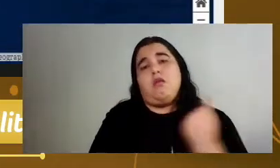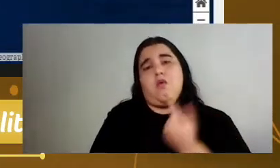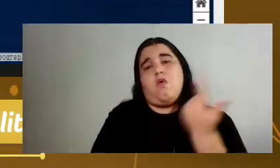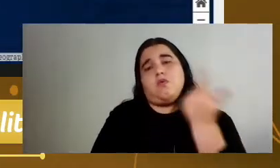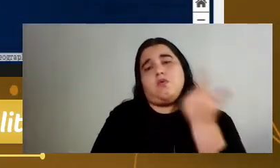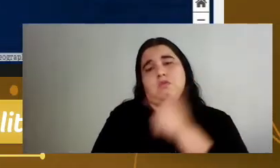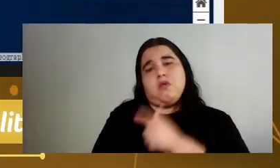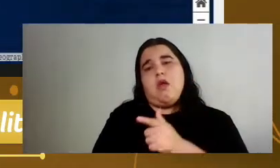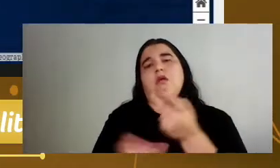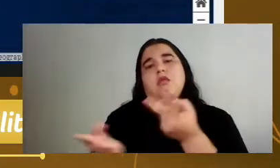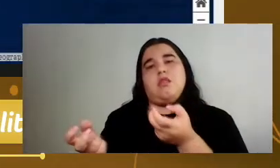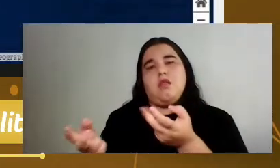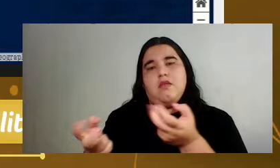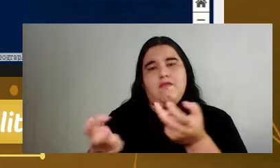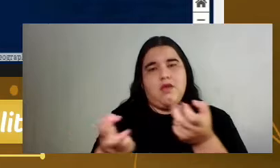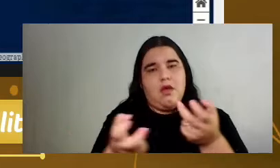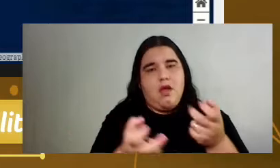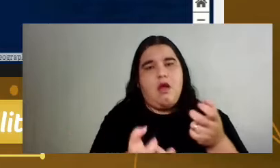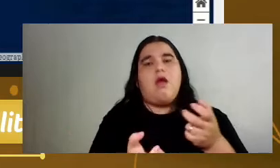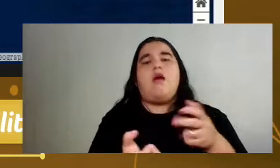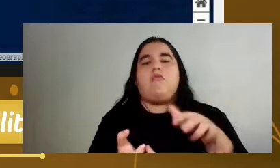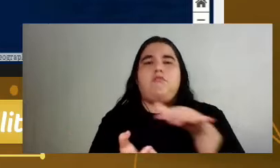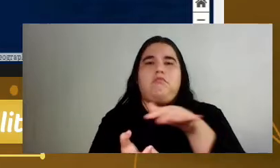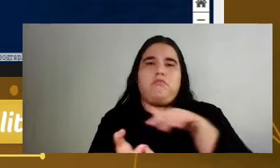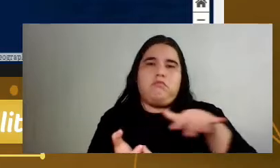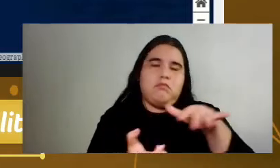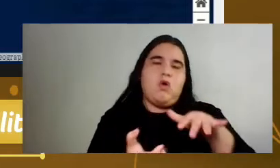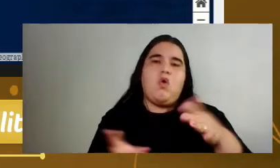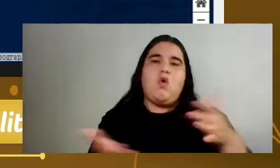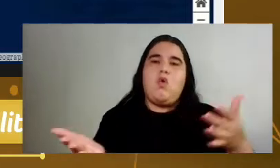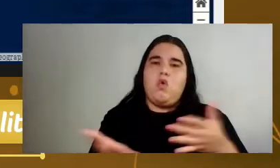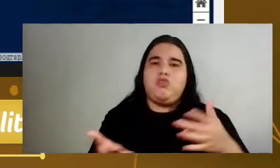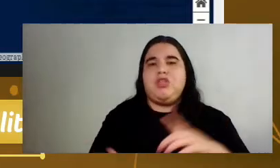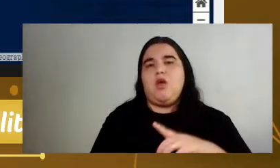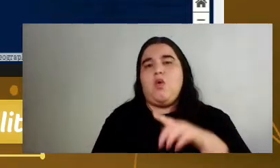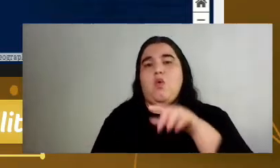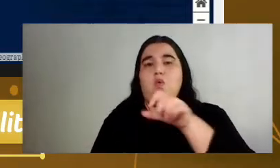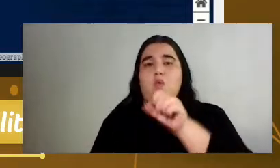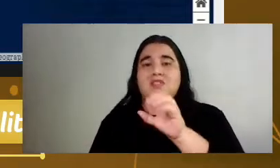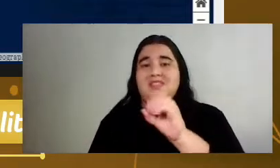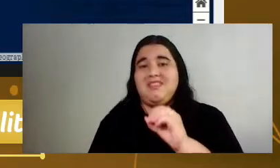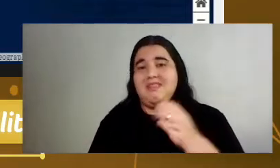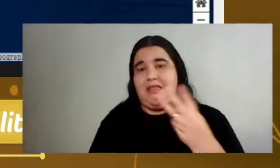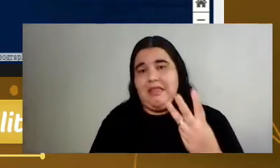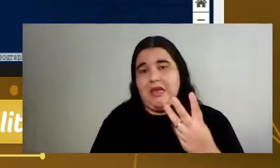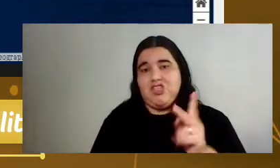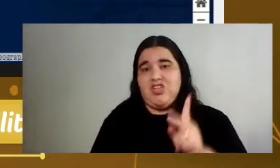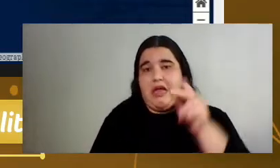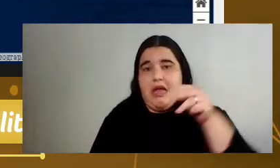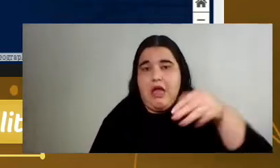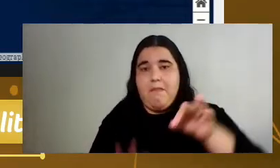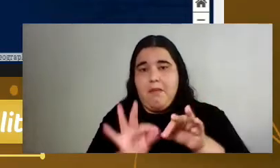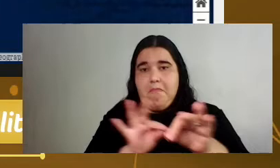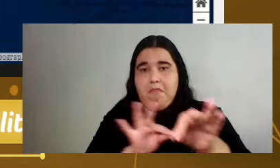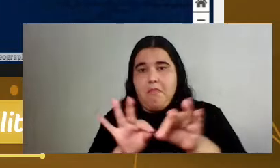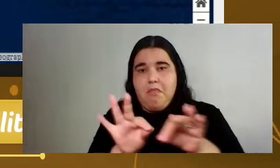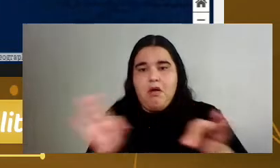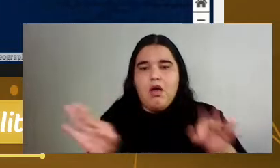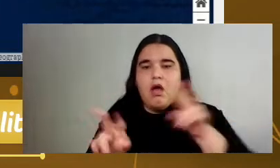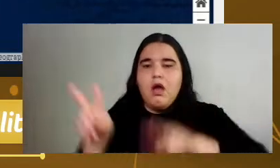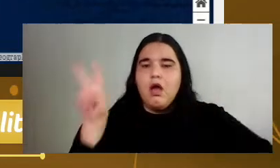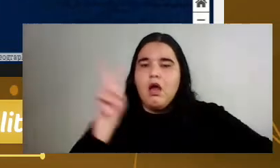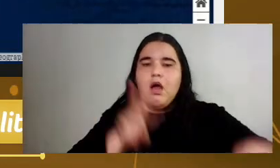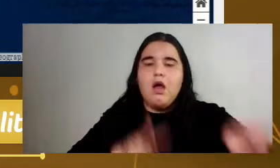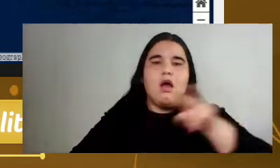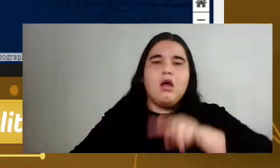A gente hoje monitora 803 km² de linha e 3.407